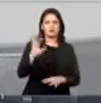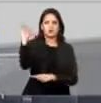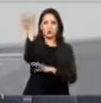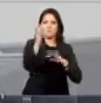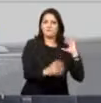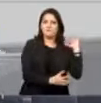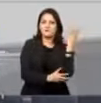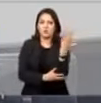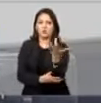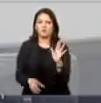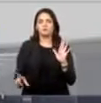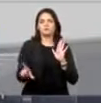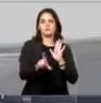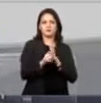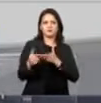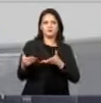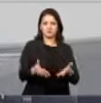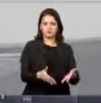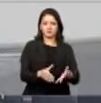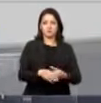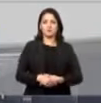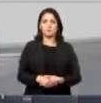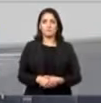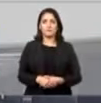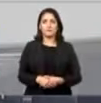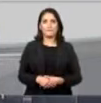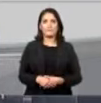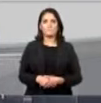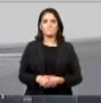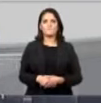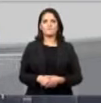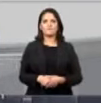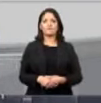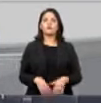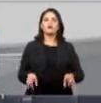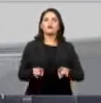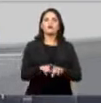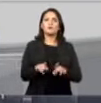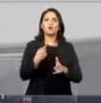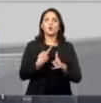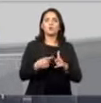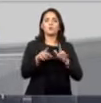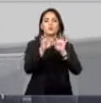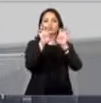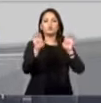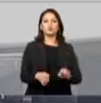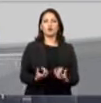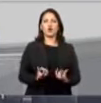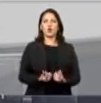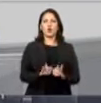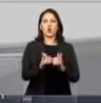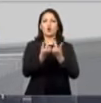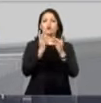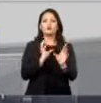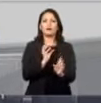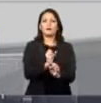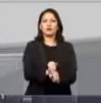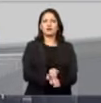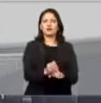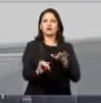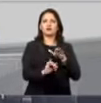legislação participativa. Situação estrutural e orçamentária das instituições vinculadas após